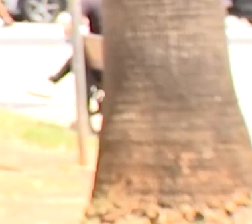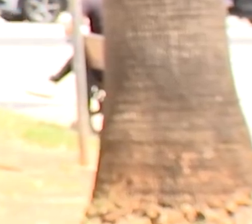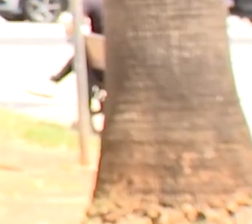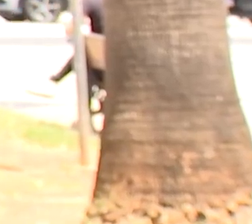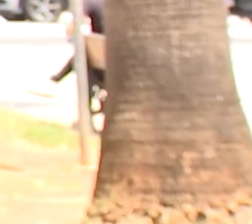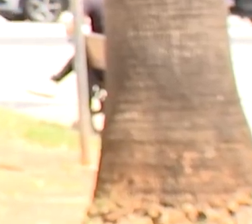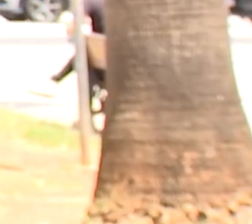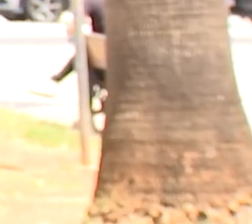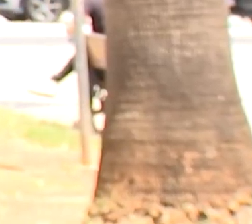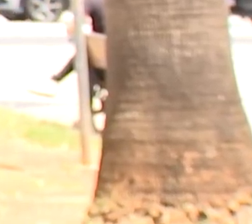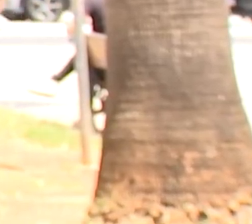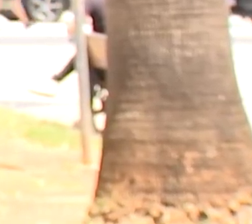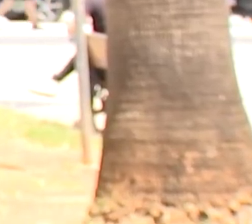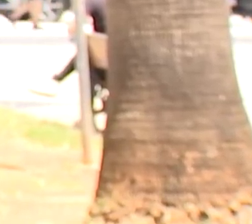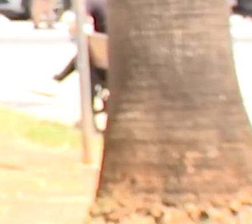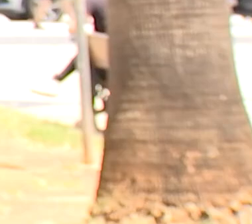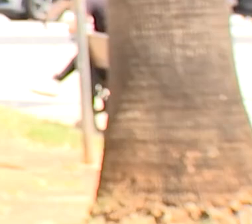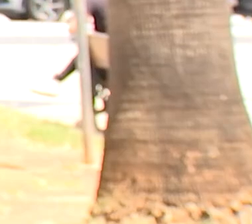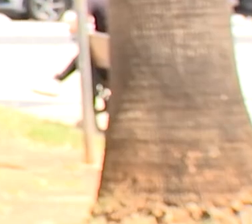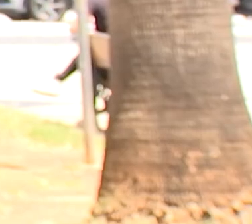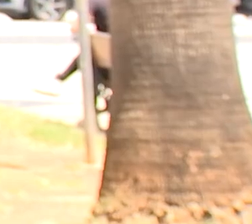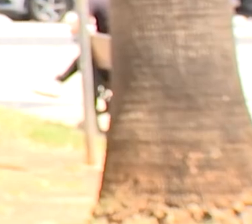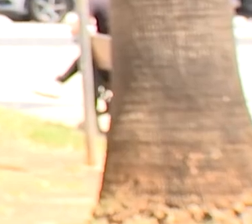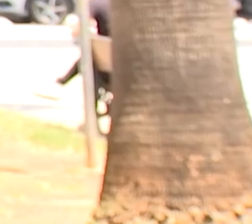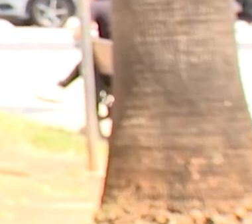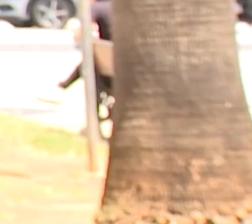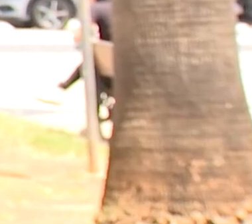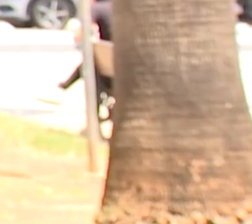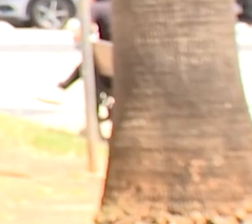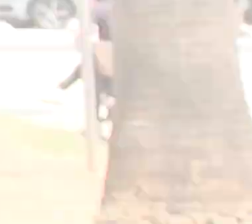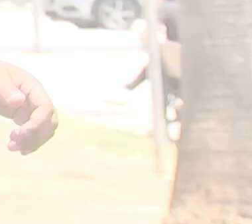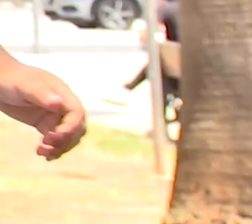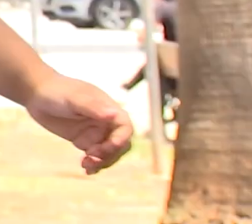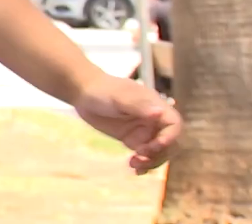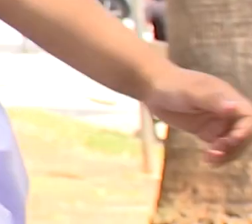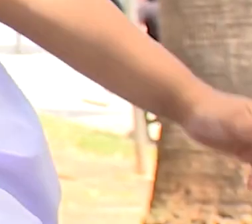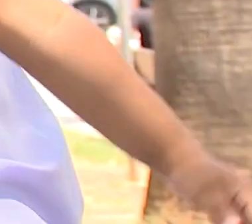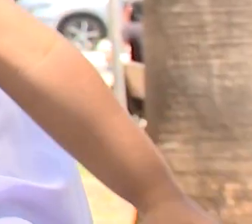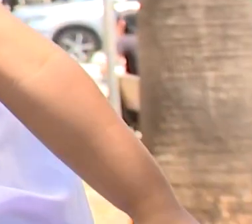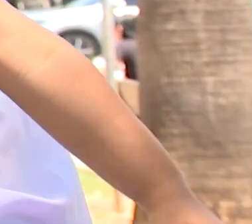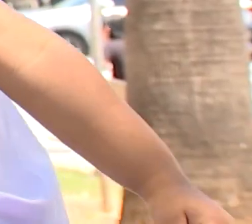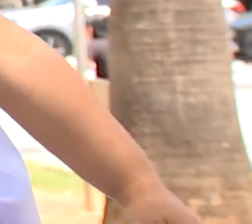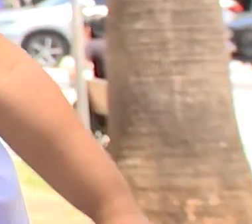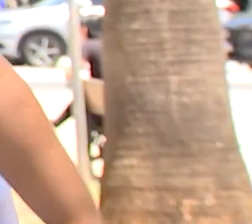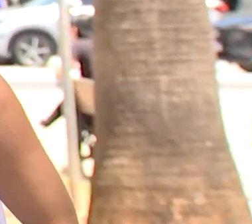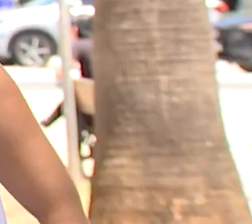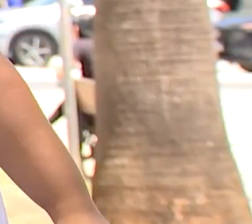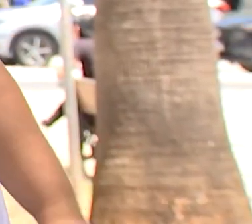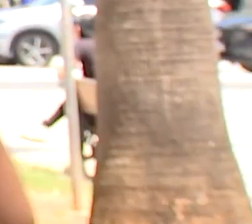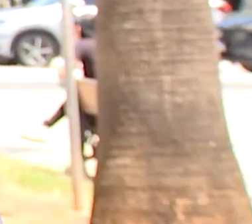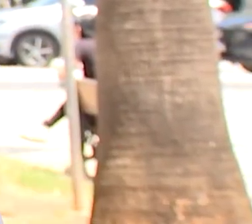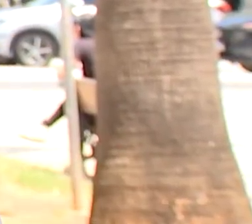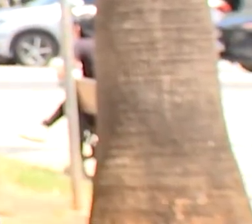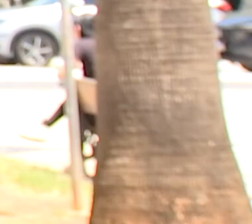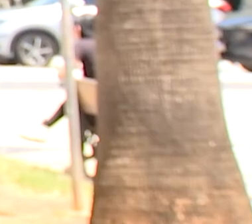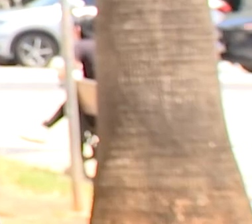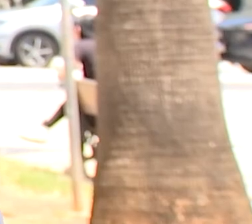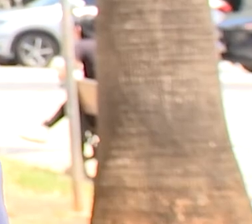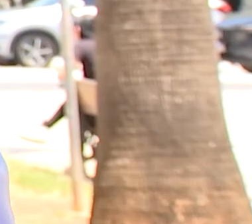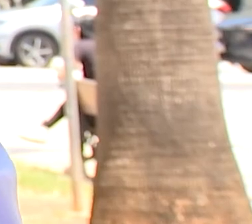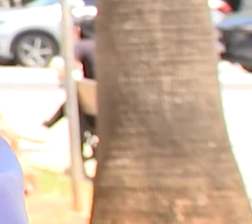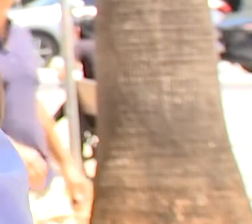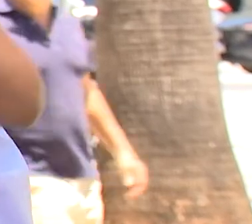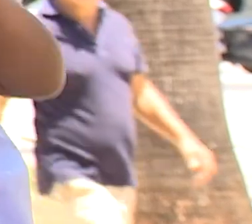sua adolescência? Muito, muito, muito mesmo, coisa das antigas mesmo. E faz bem você sentir essa saudade? Bem